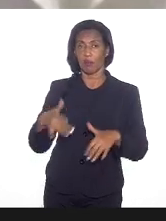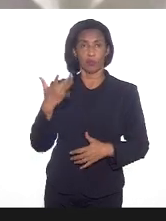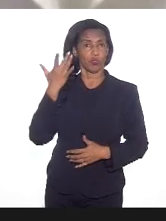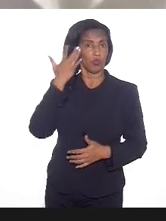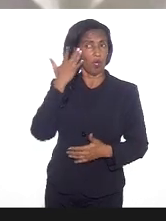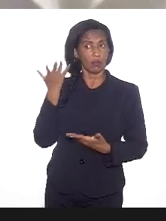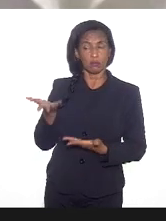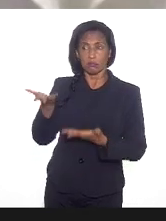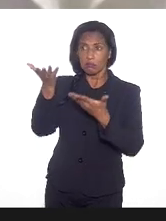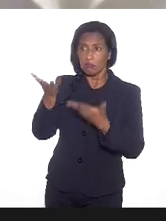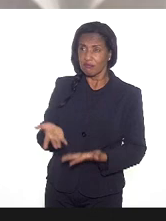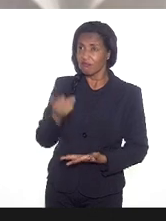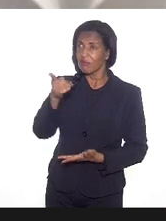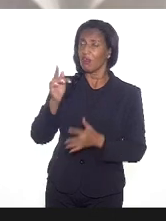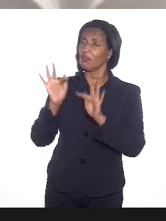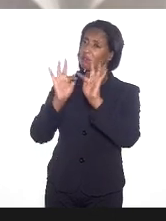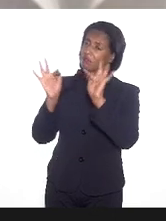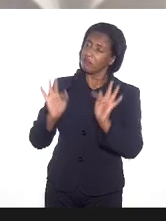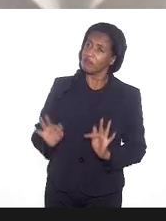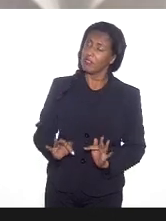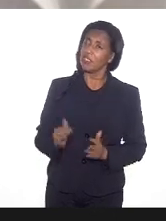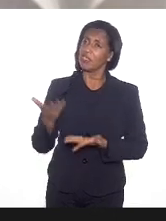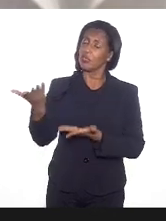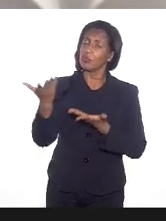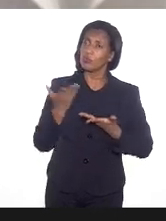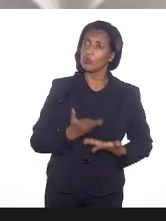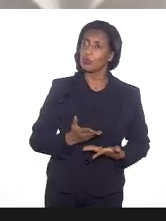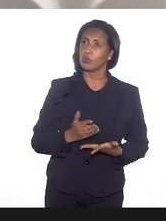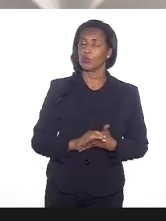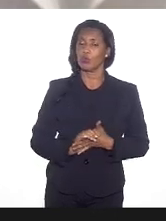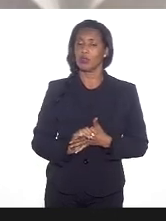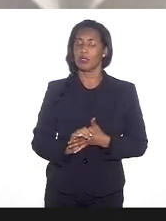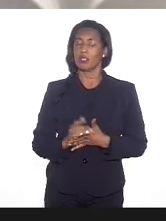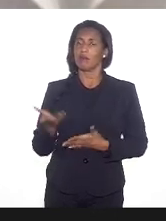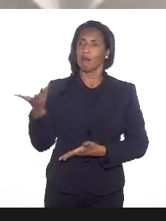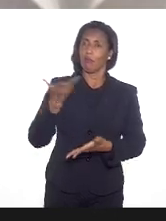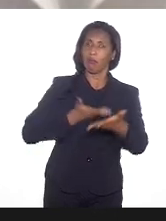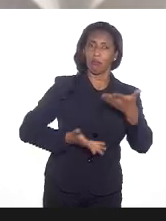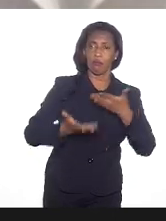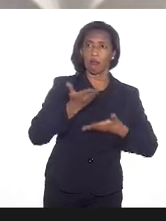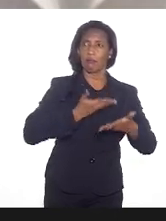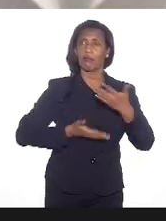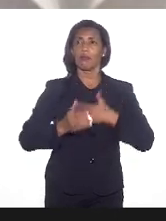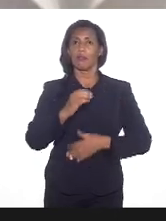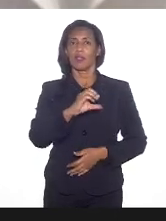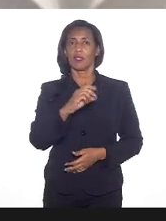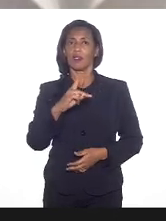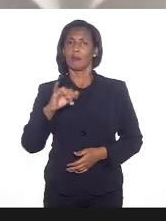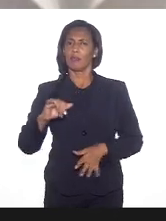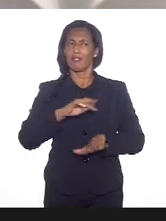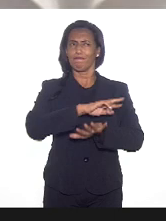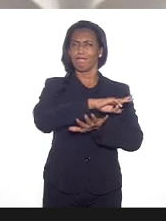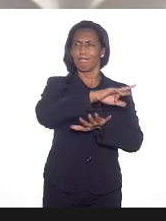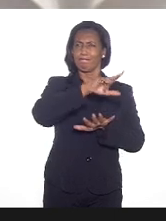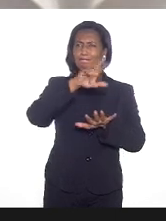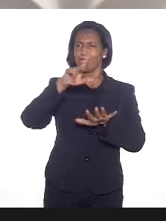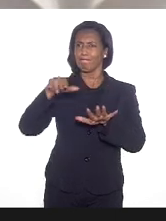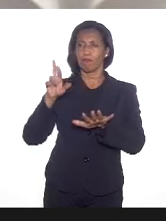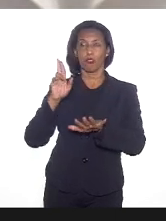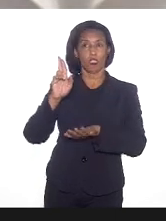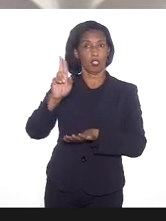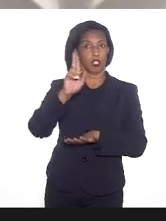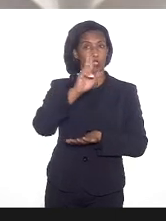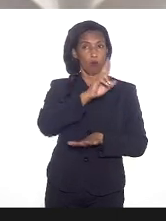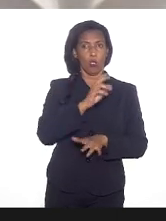Vossa Excelência foi muito feliz quando trouxe para participar dessa CPI vários órgãos